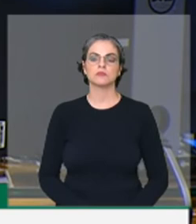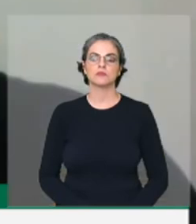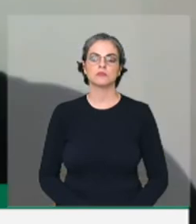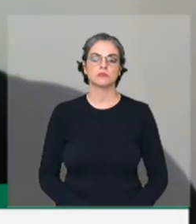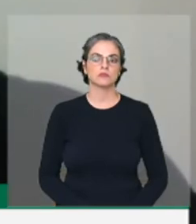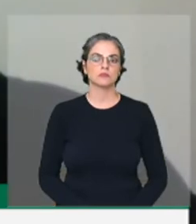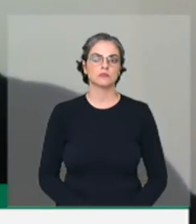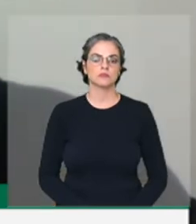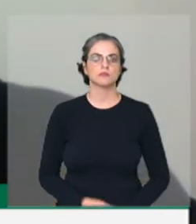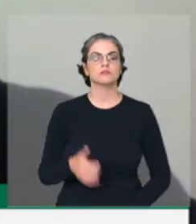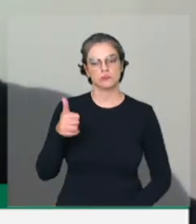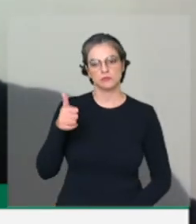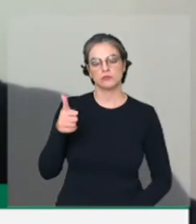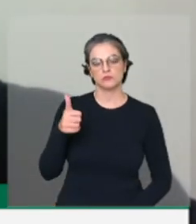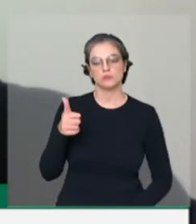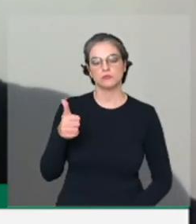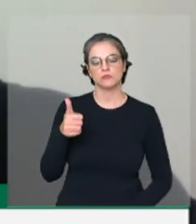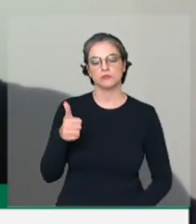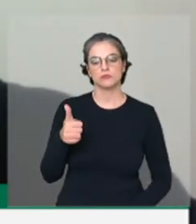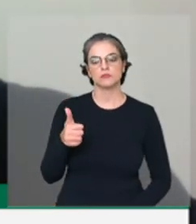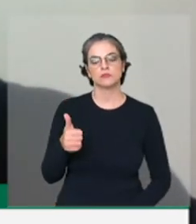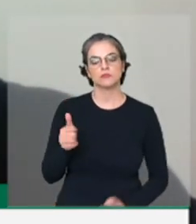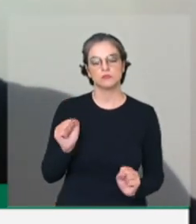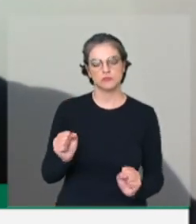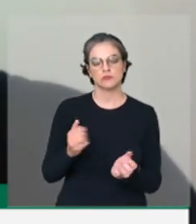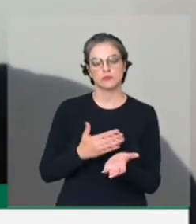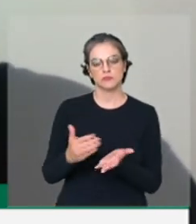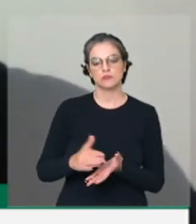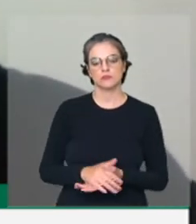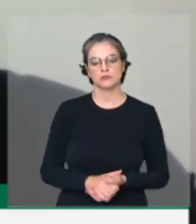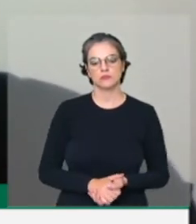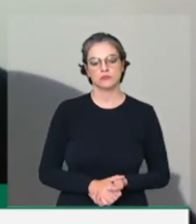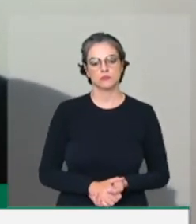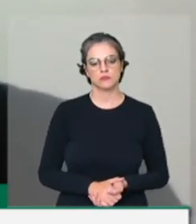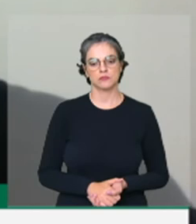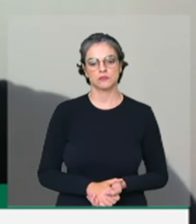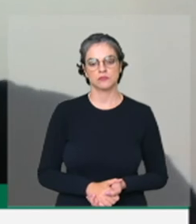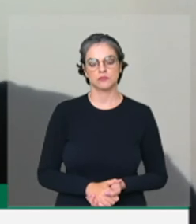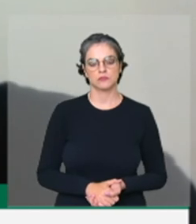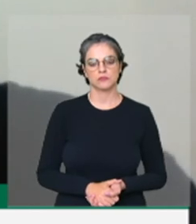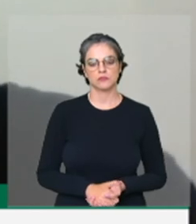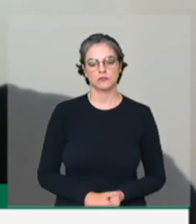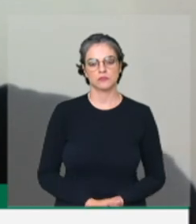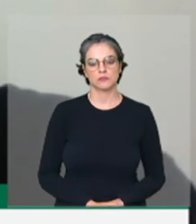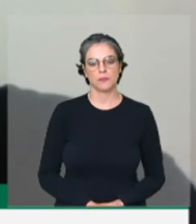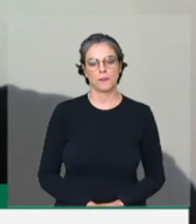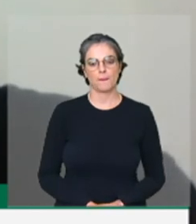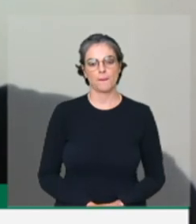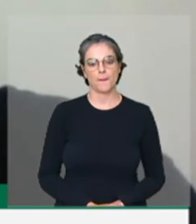Foi? Tá, estamos lhe ouvindo. Está me ouvindo, presidente?